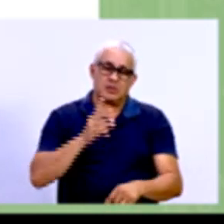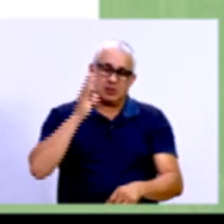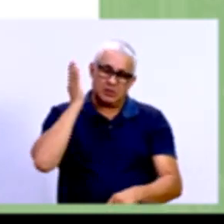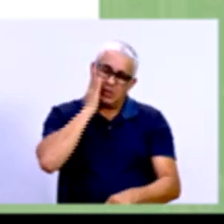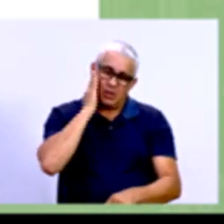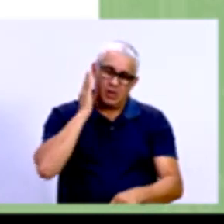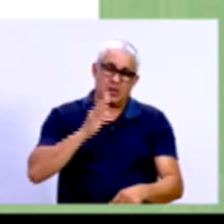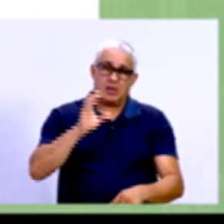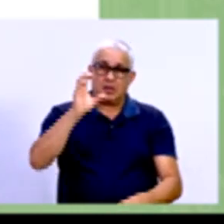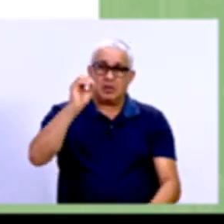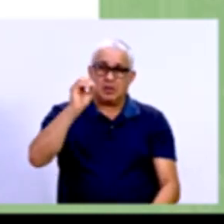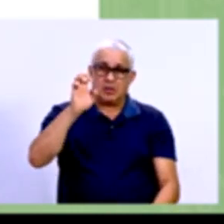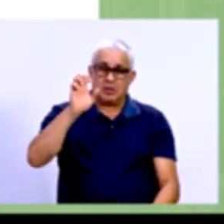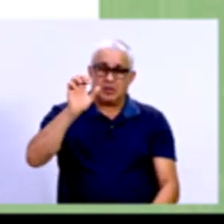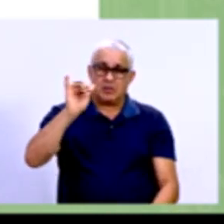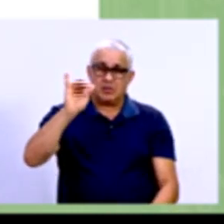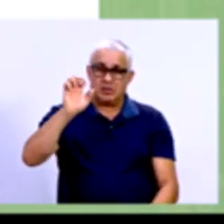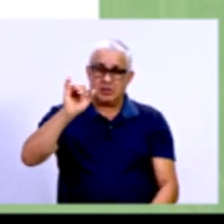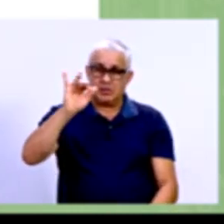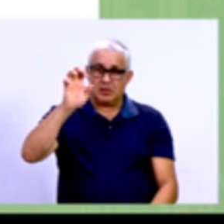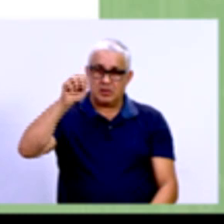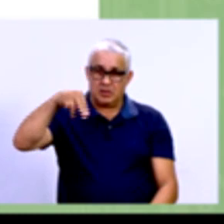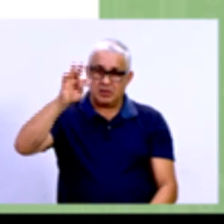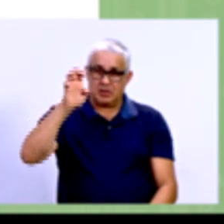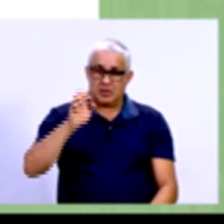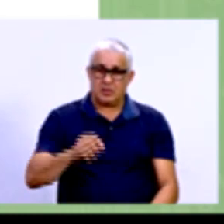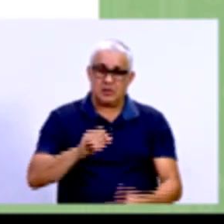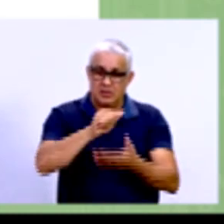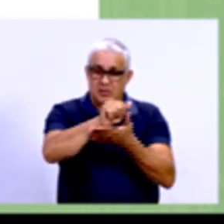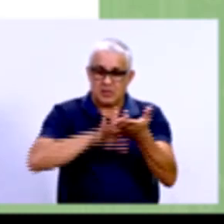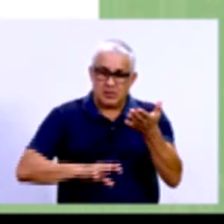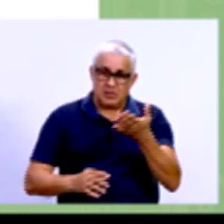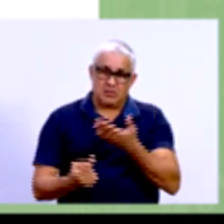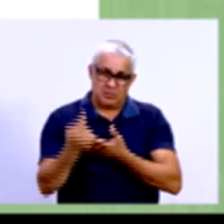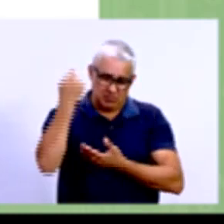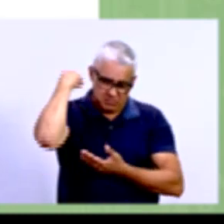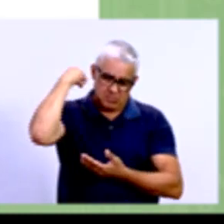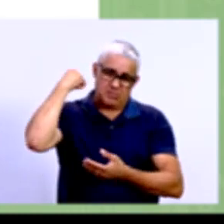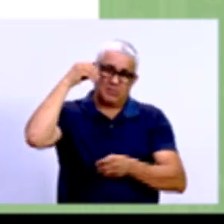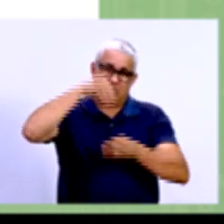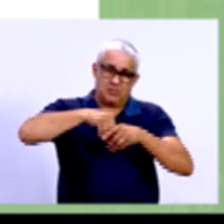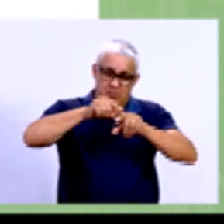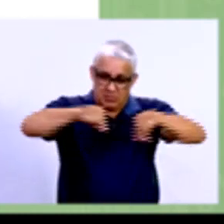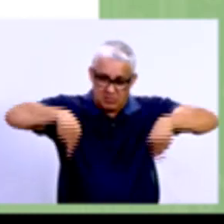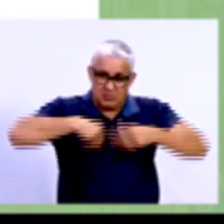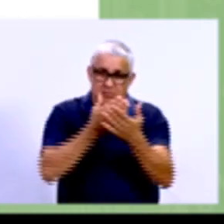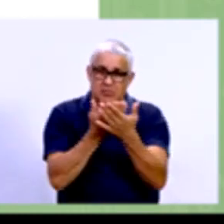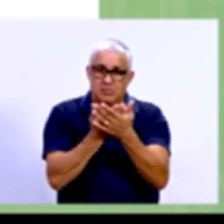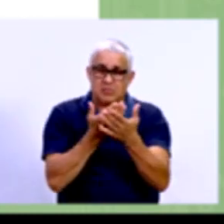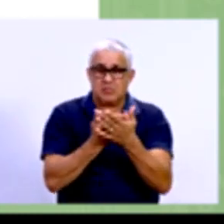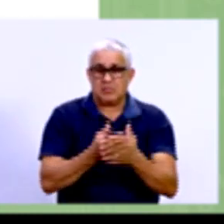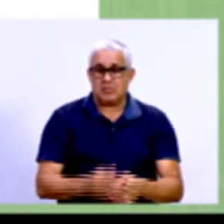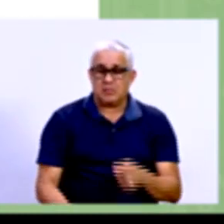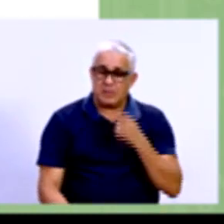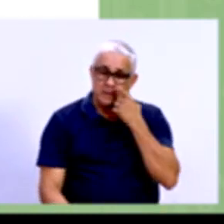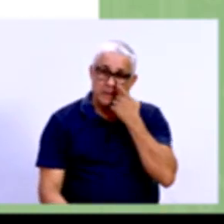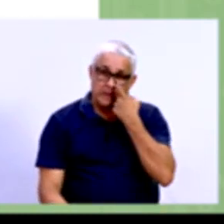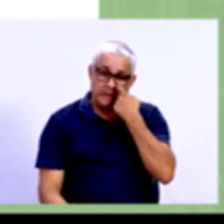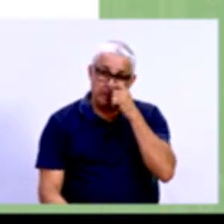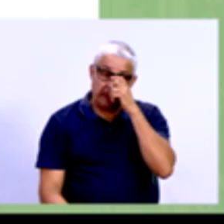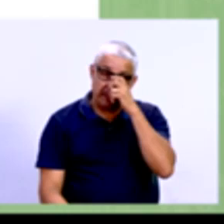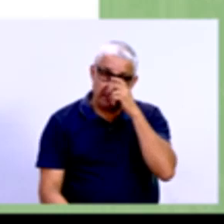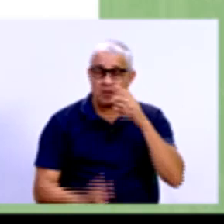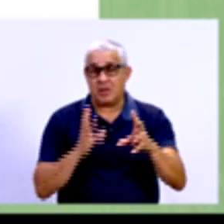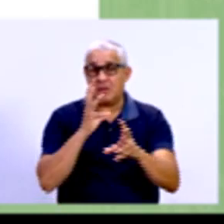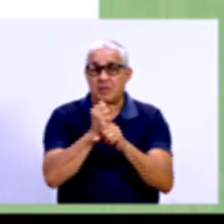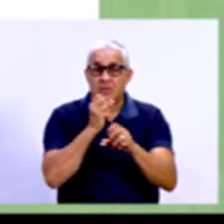esse coeficiente. Numa das atividades que a gente fez dentro das aulas, a gente fez uma